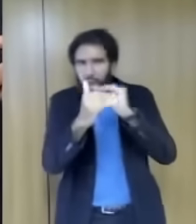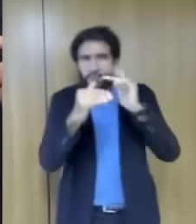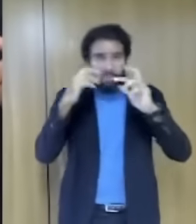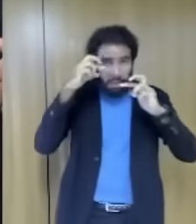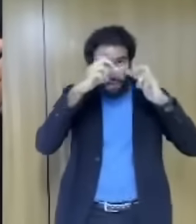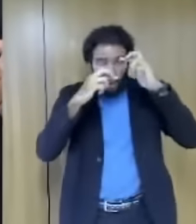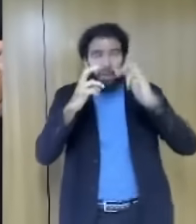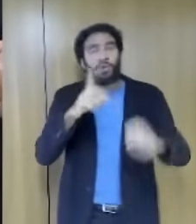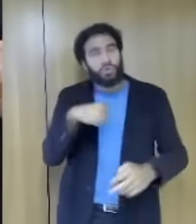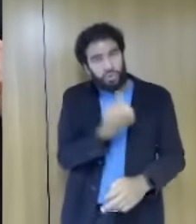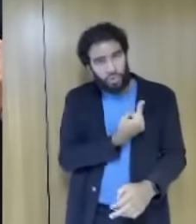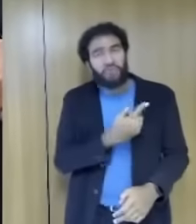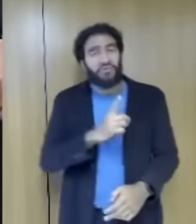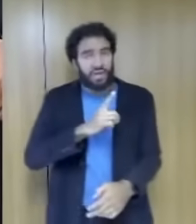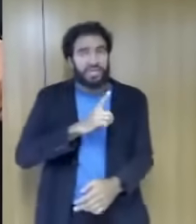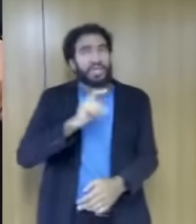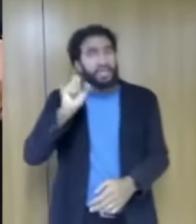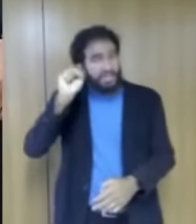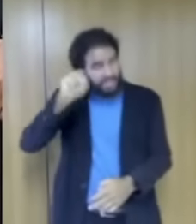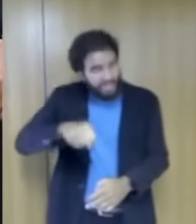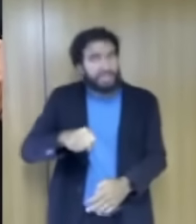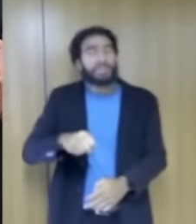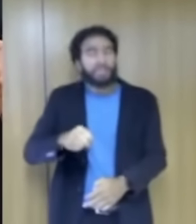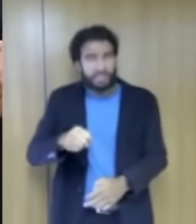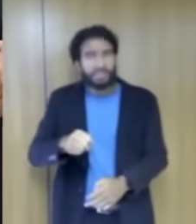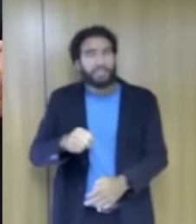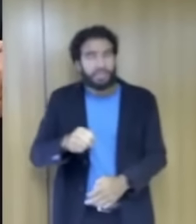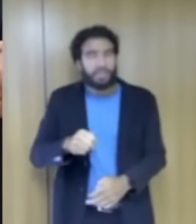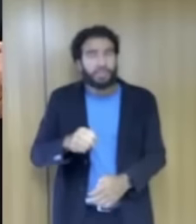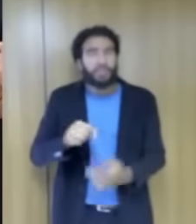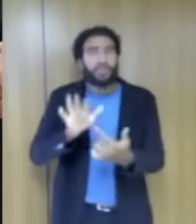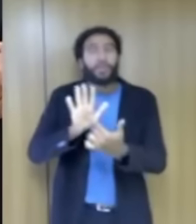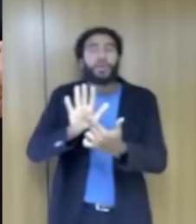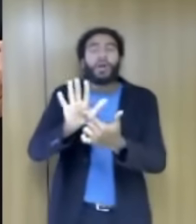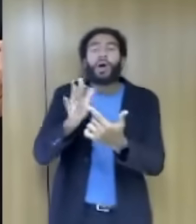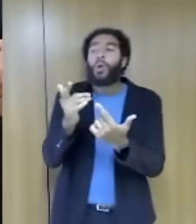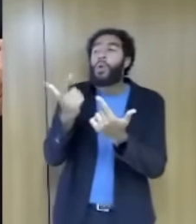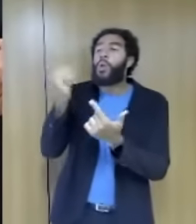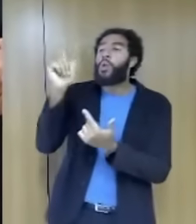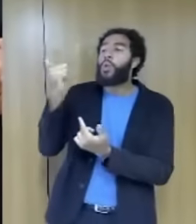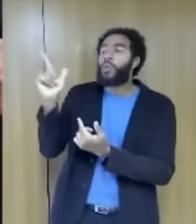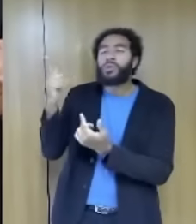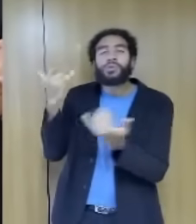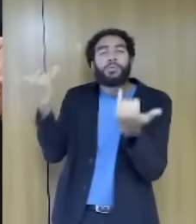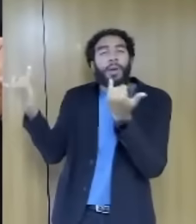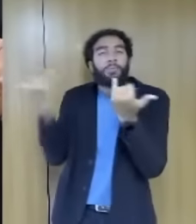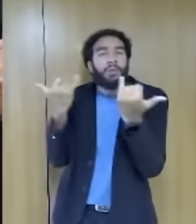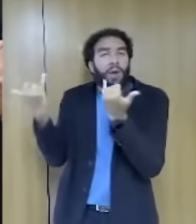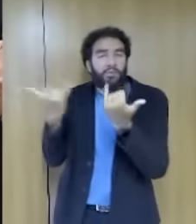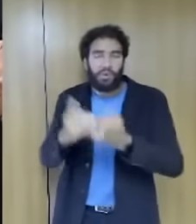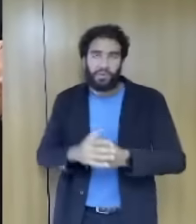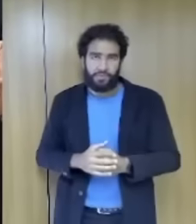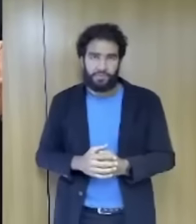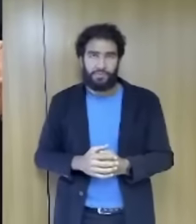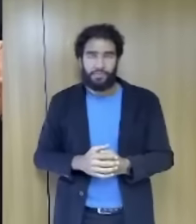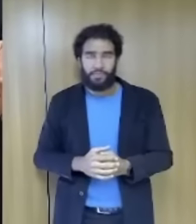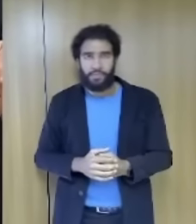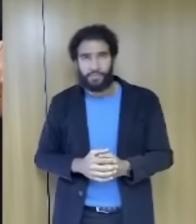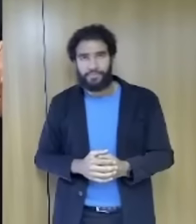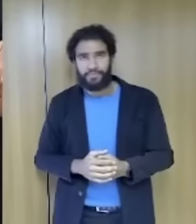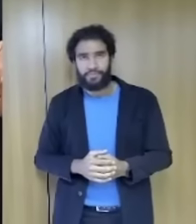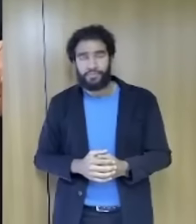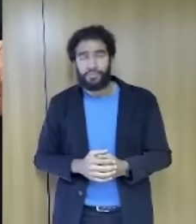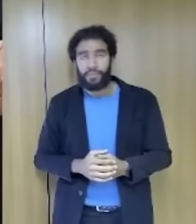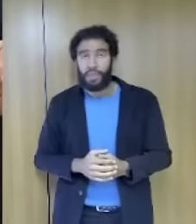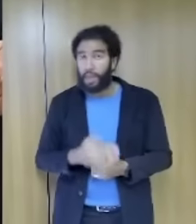nós teremos a apresentação de outros elementos de prova. O que é fundamental